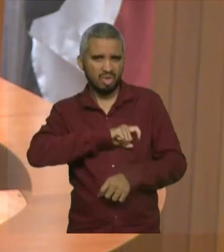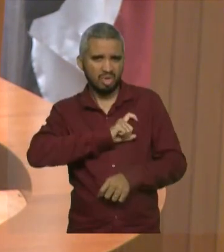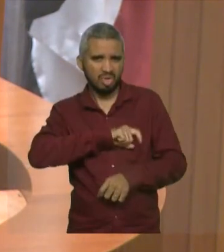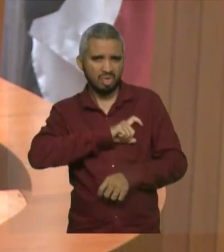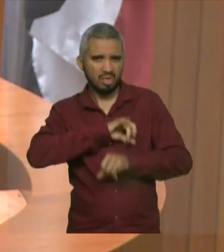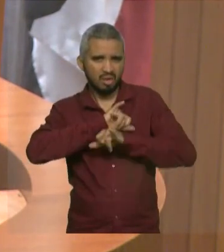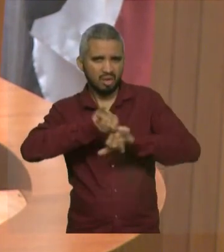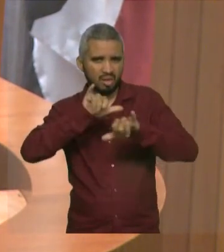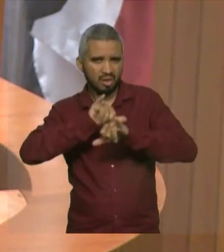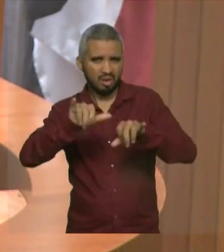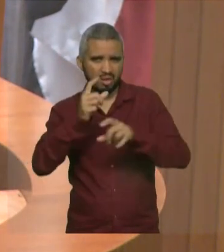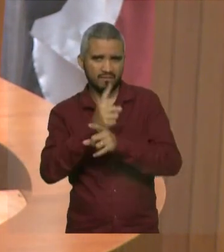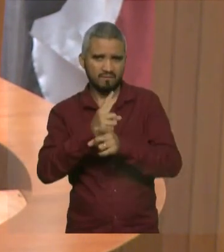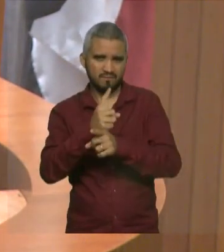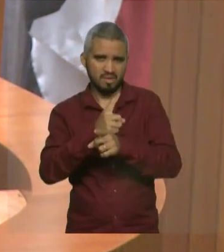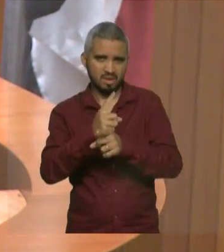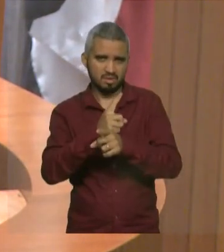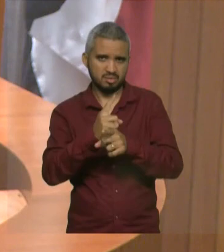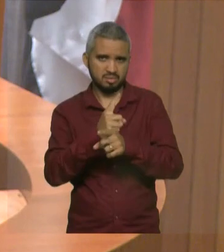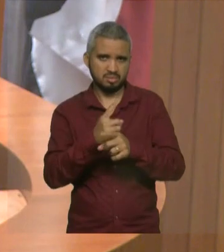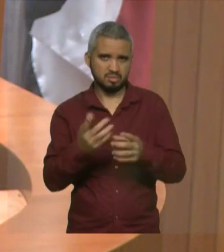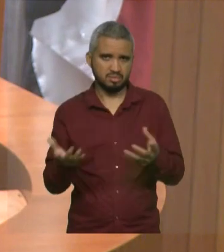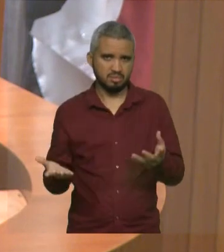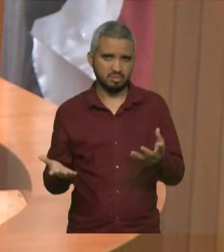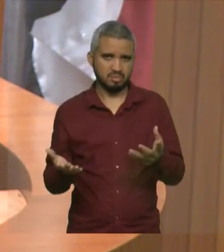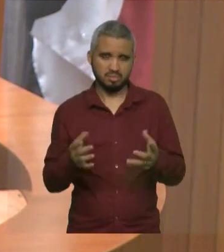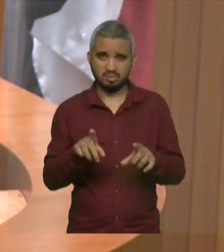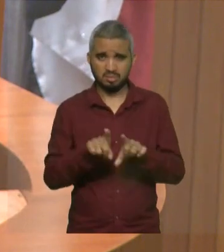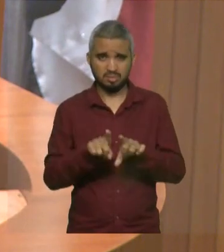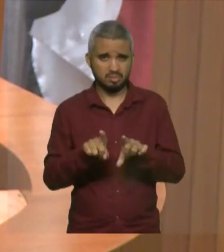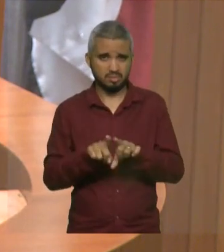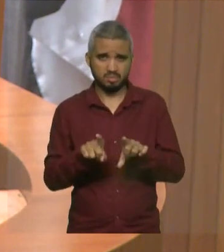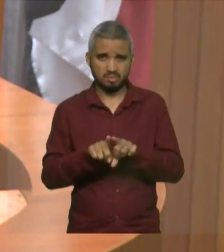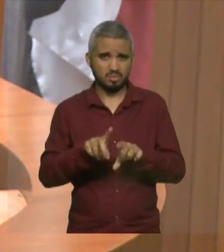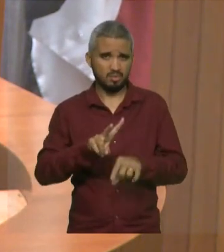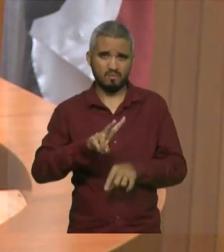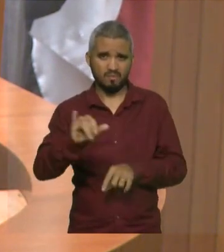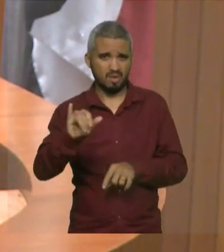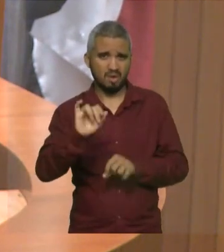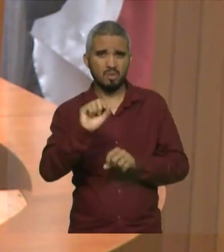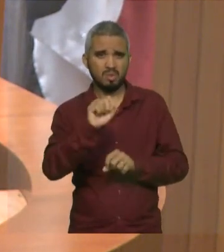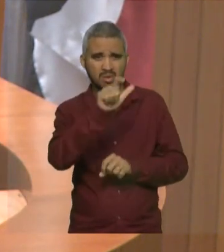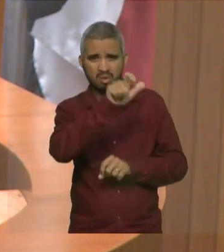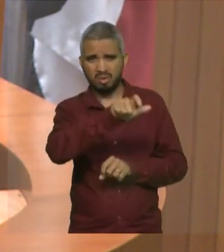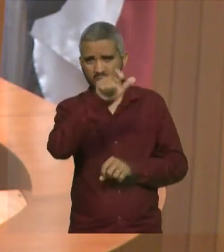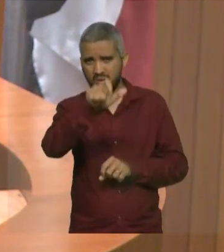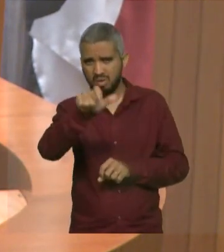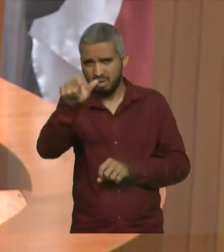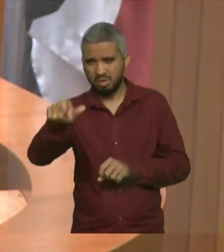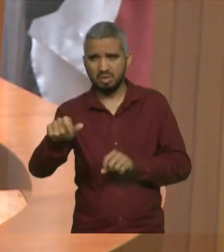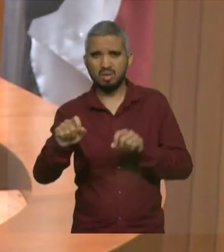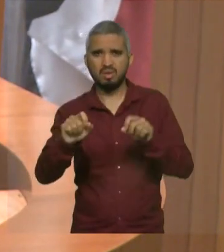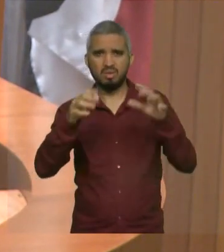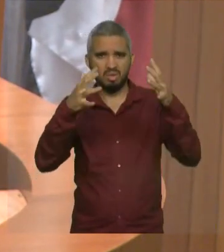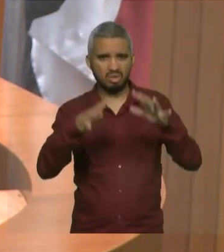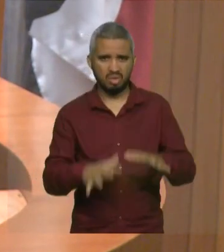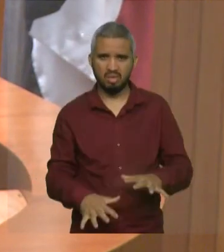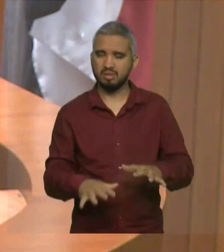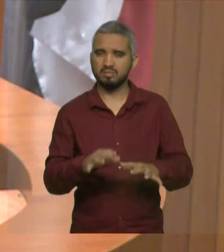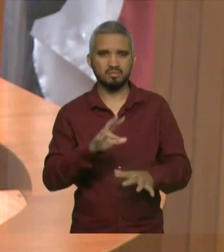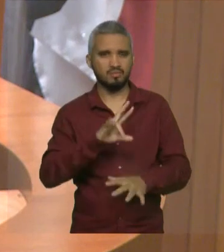nem também eu acho que vai diminuir alguém ou a quem quer que seja. Todos nós sabemos os